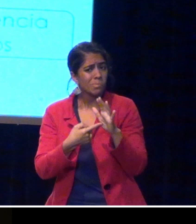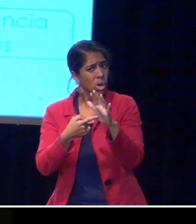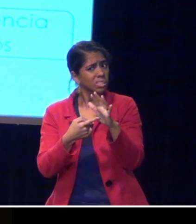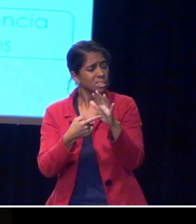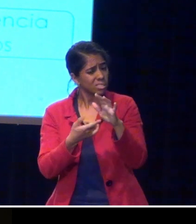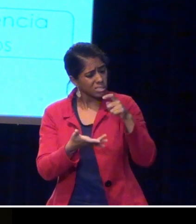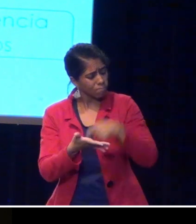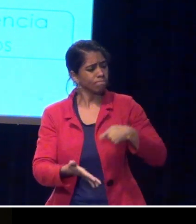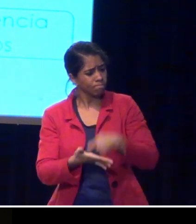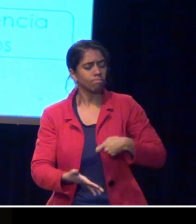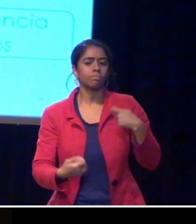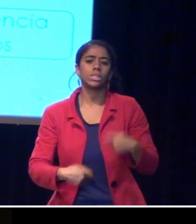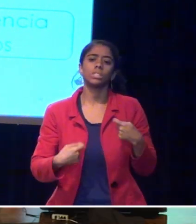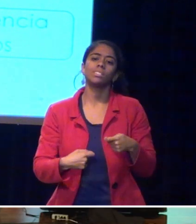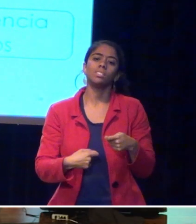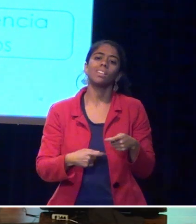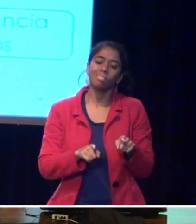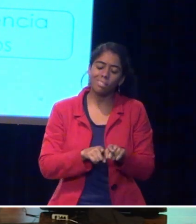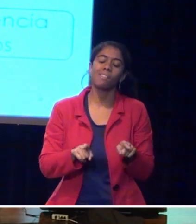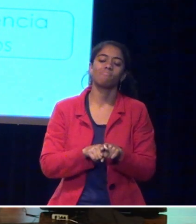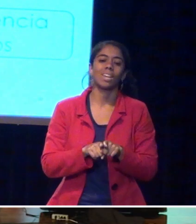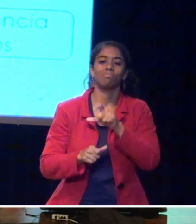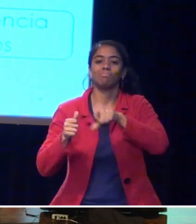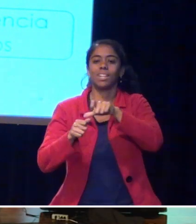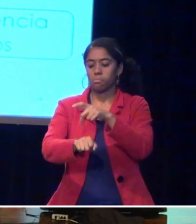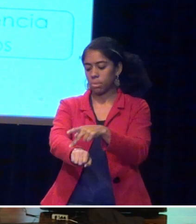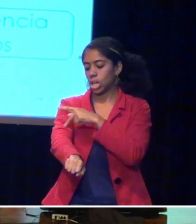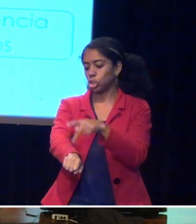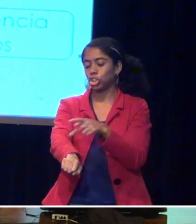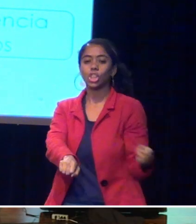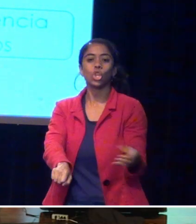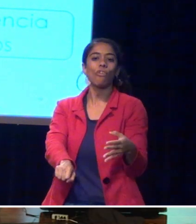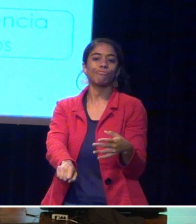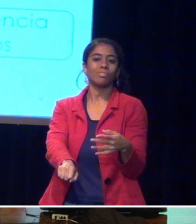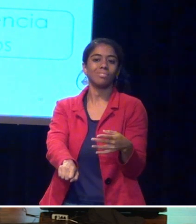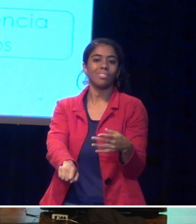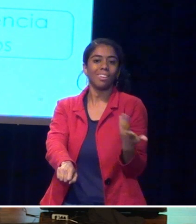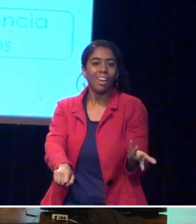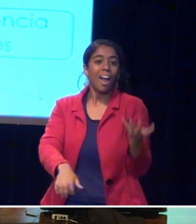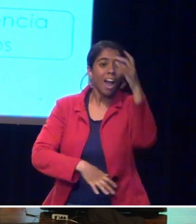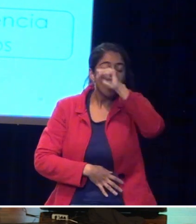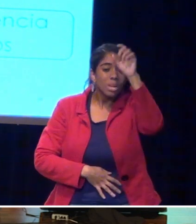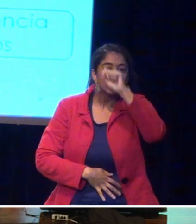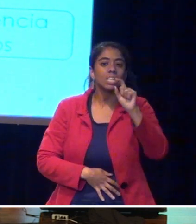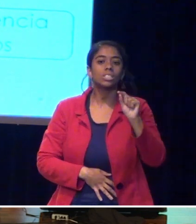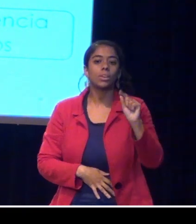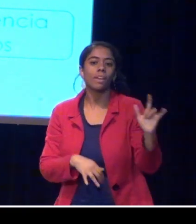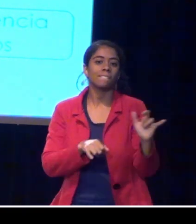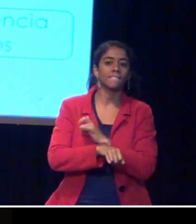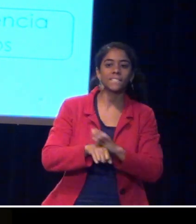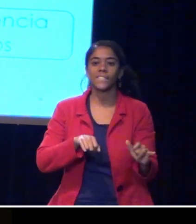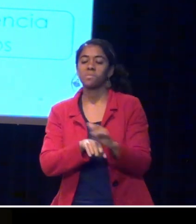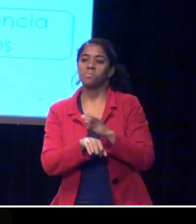exige um novo estilo de pedagogia, né, em que as aprendizagens são mais